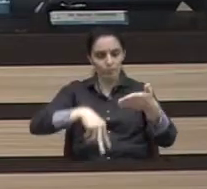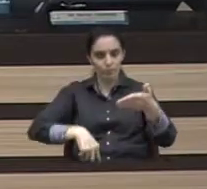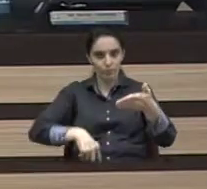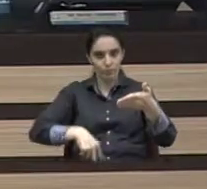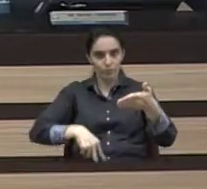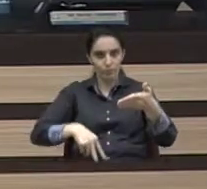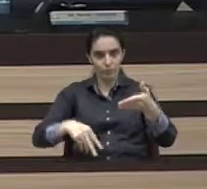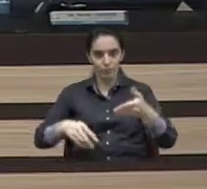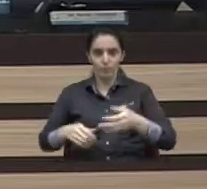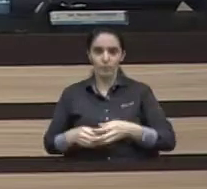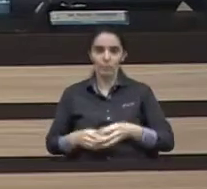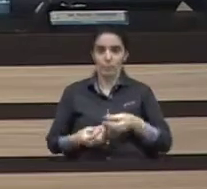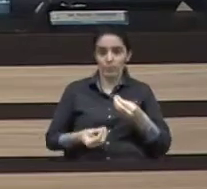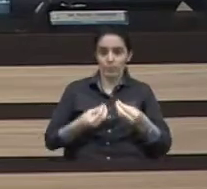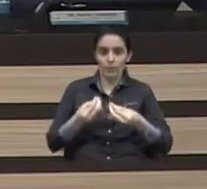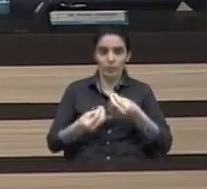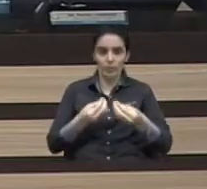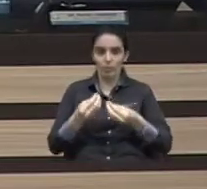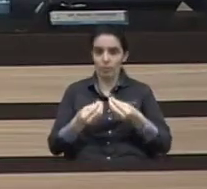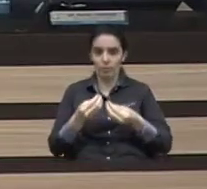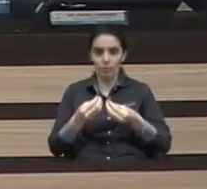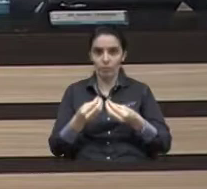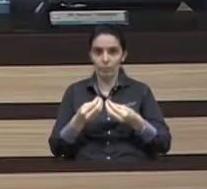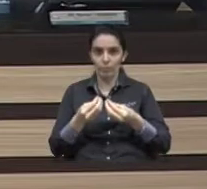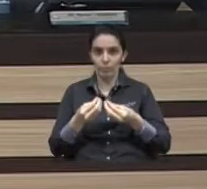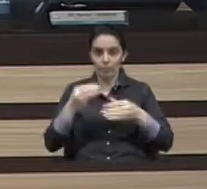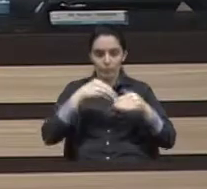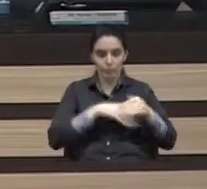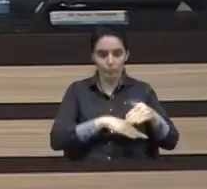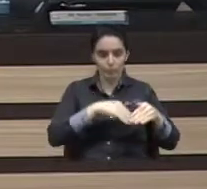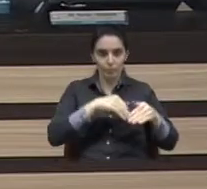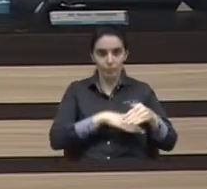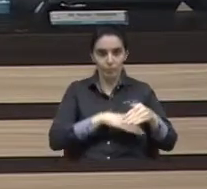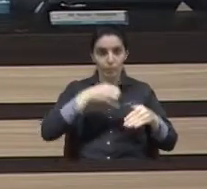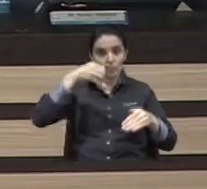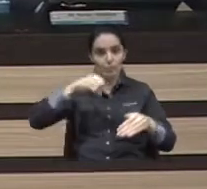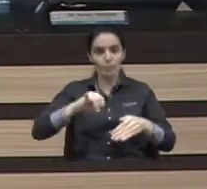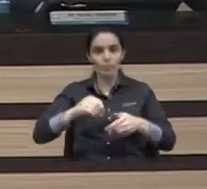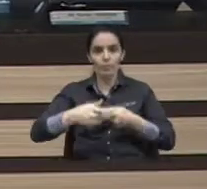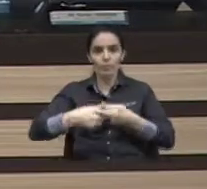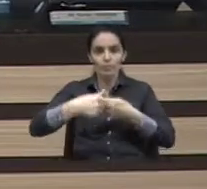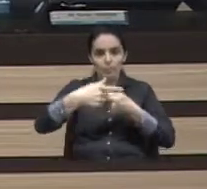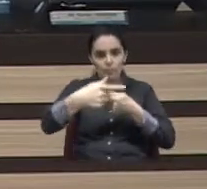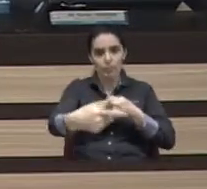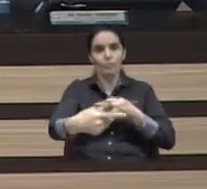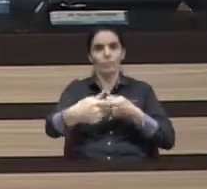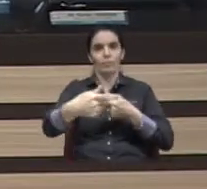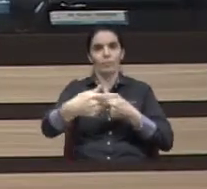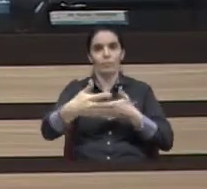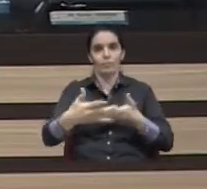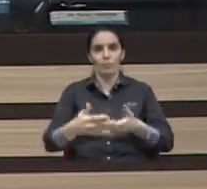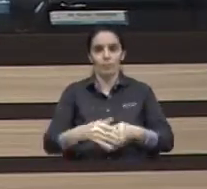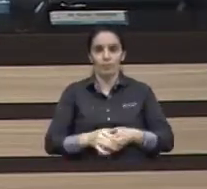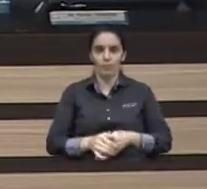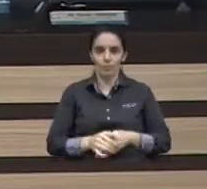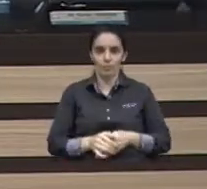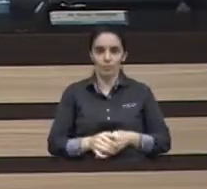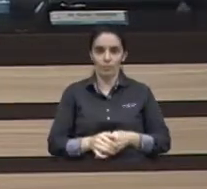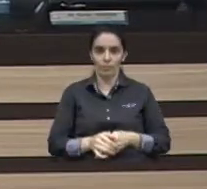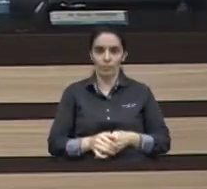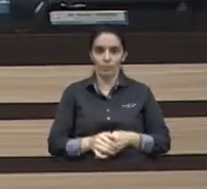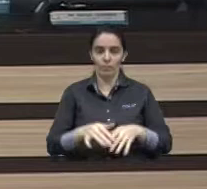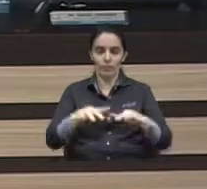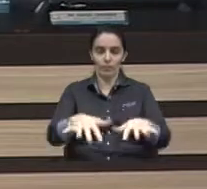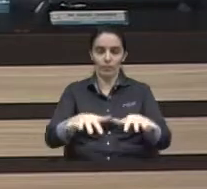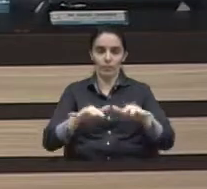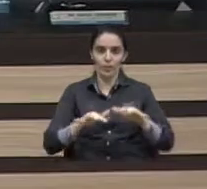que não será possível sua colheita sem que seja prorrogado o prazo. Plenário